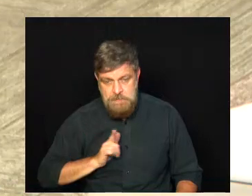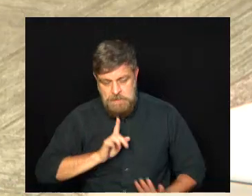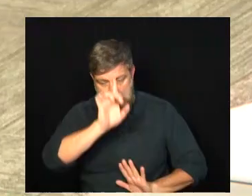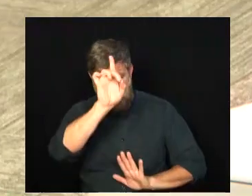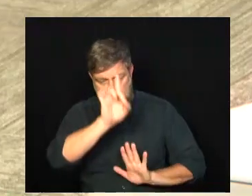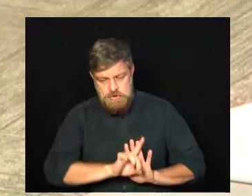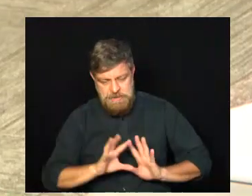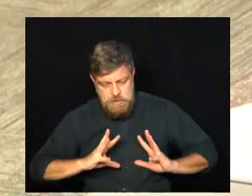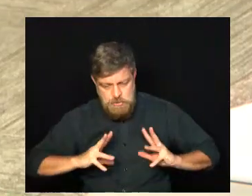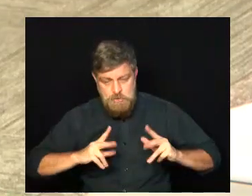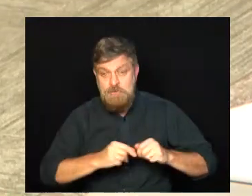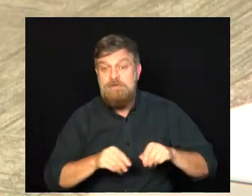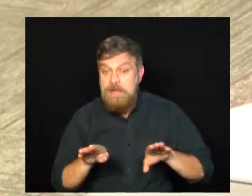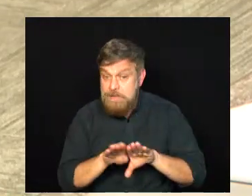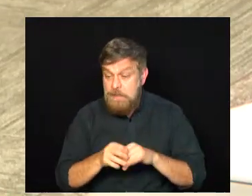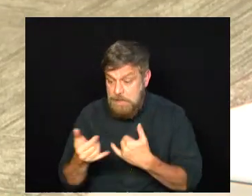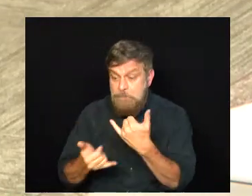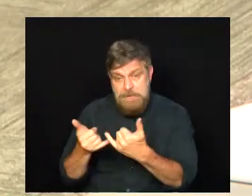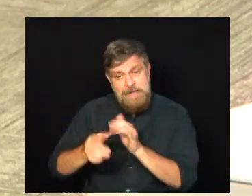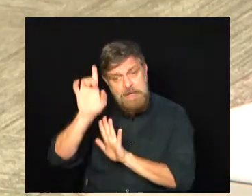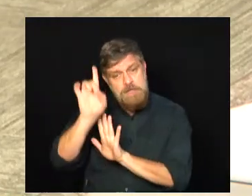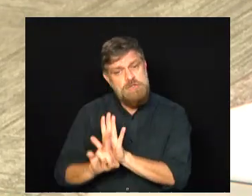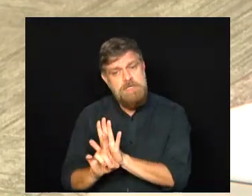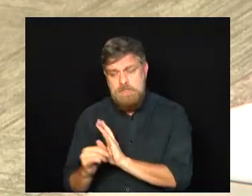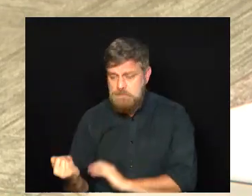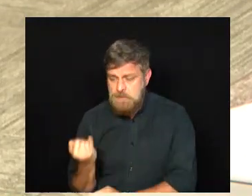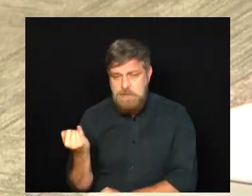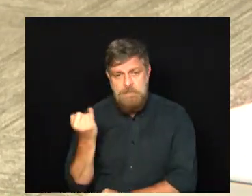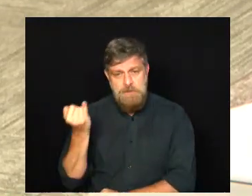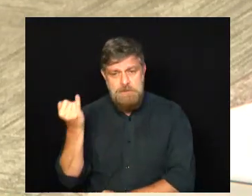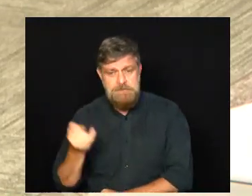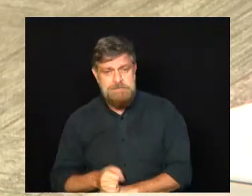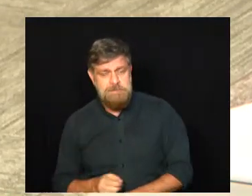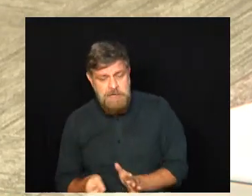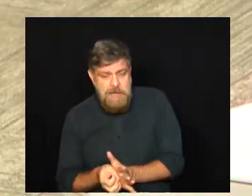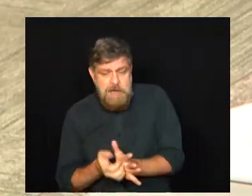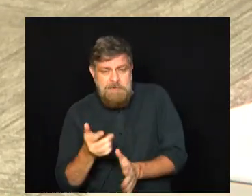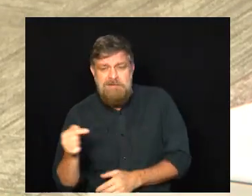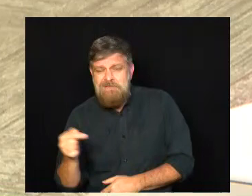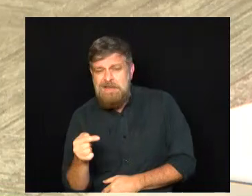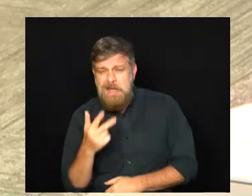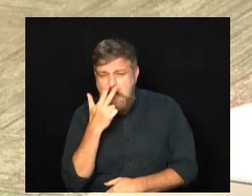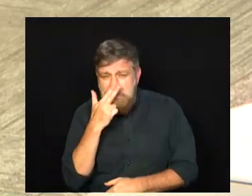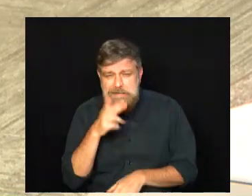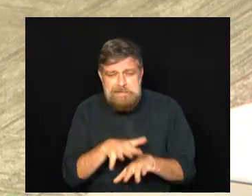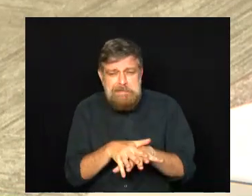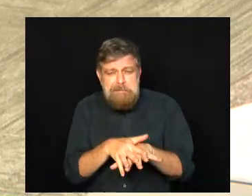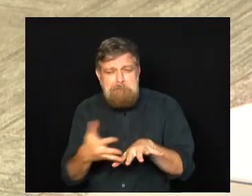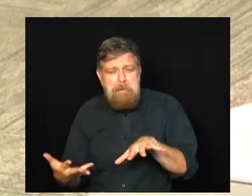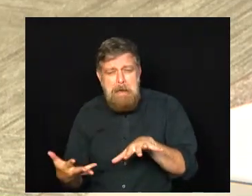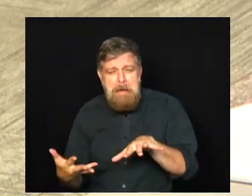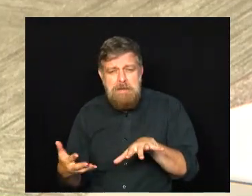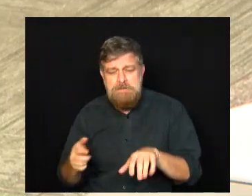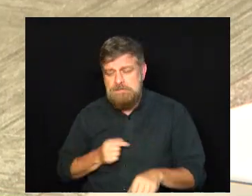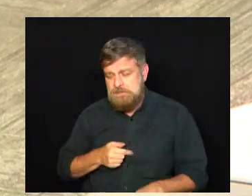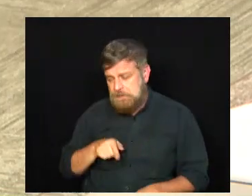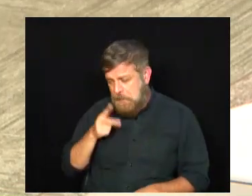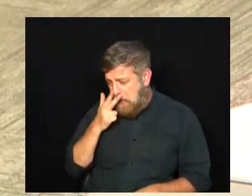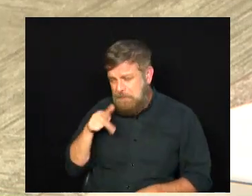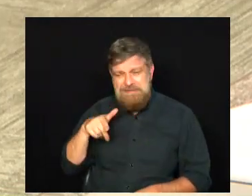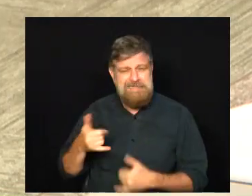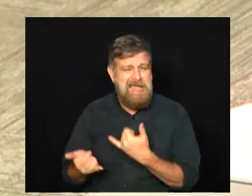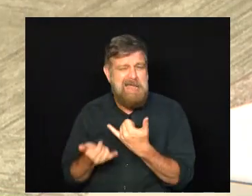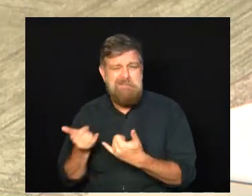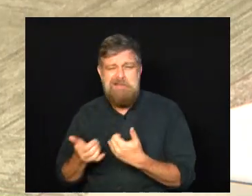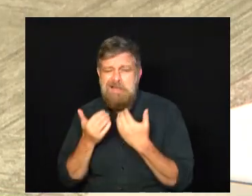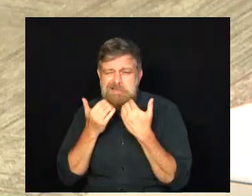direitos, inclusive o direito de brincar, que é tão importante e às vezes ele fica à margem, né? Achando que brincar é uma coisa,